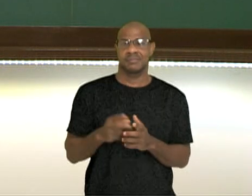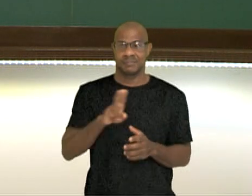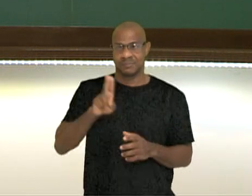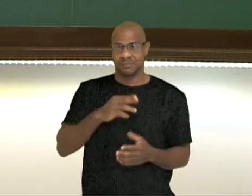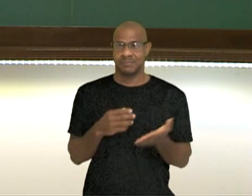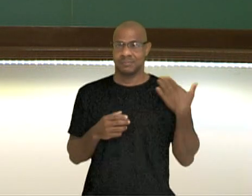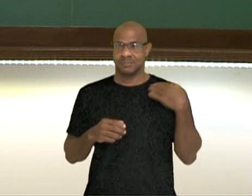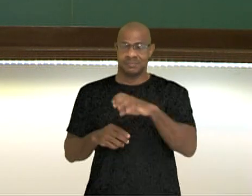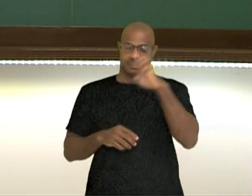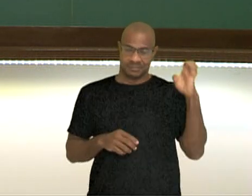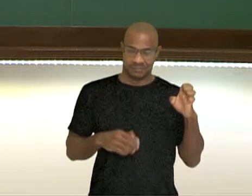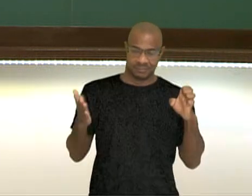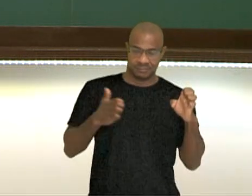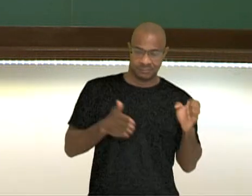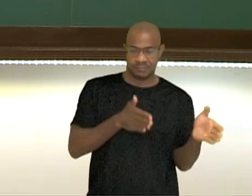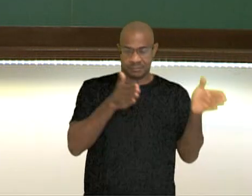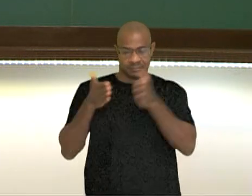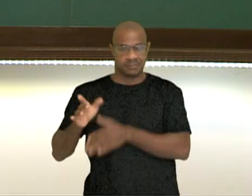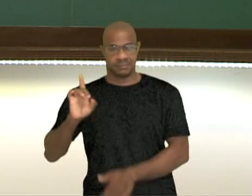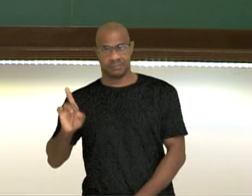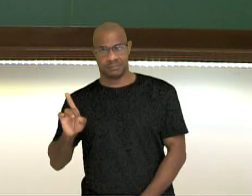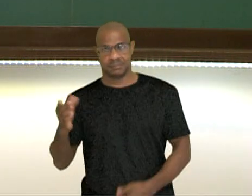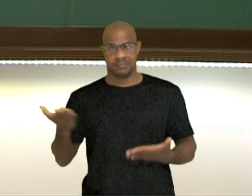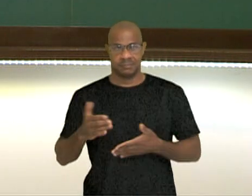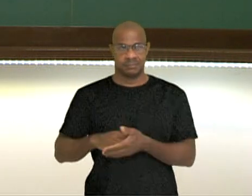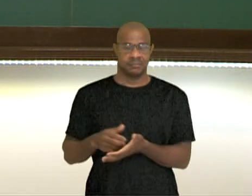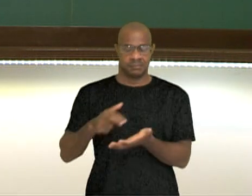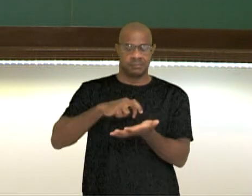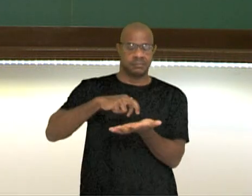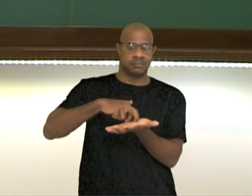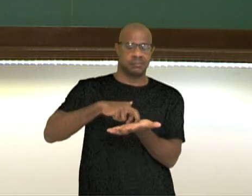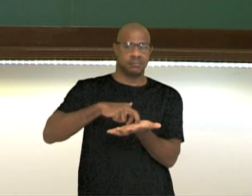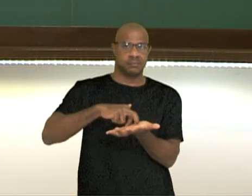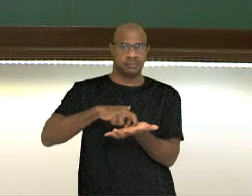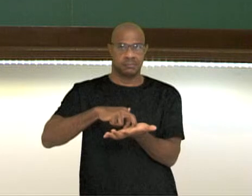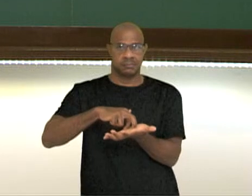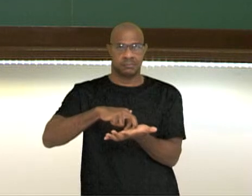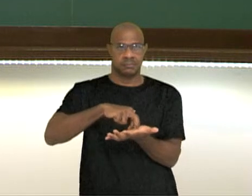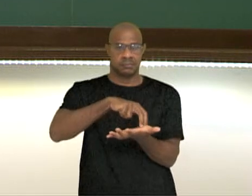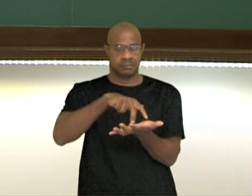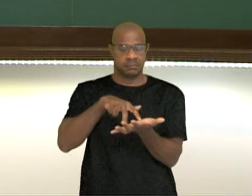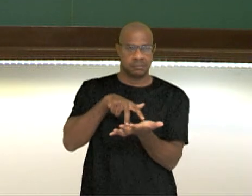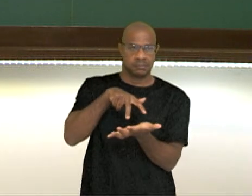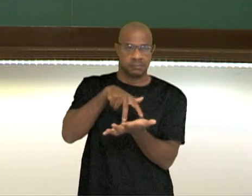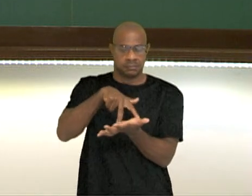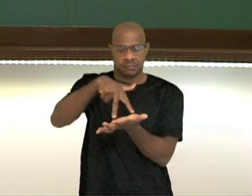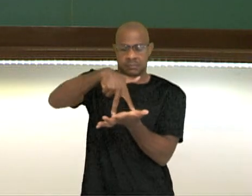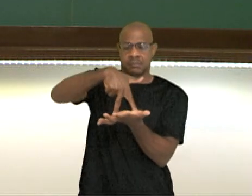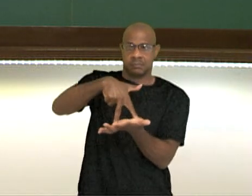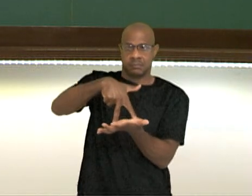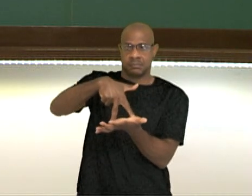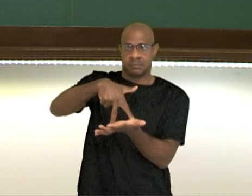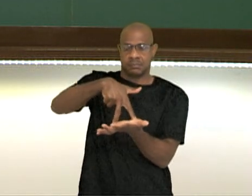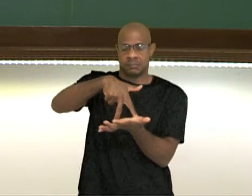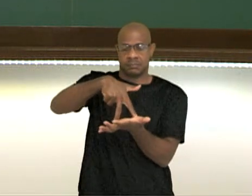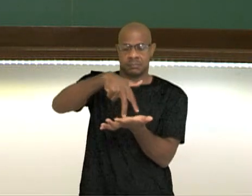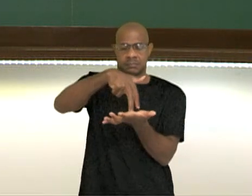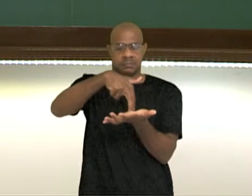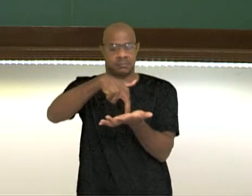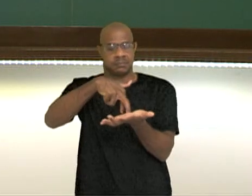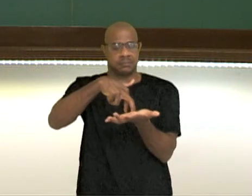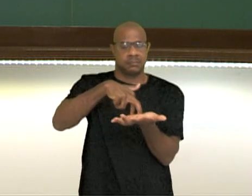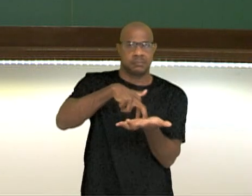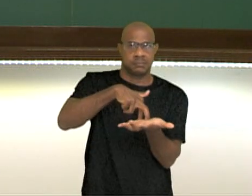lado direito do meu corpo. Então, a partir da posição da base, a minha perna direita vai para trás e o meu